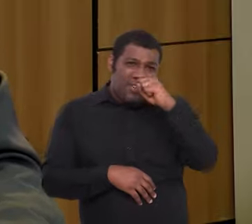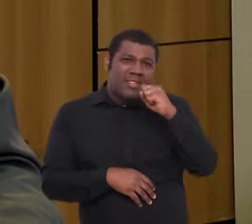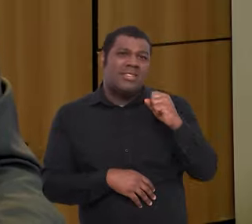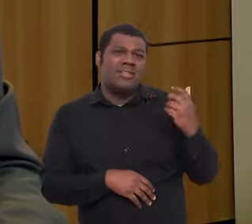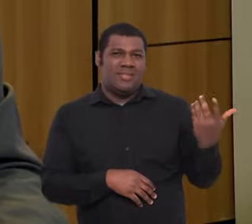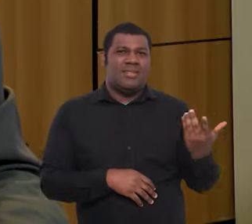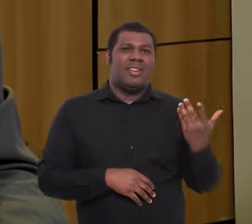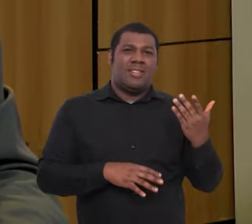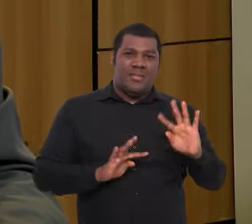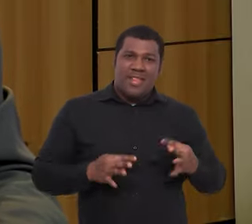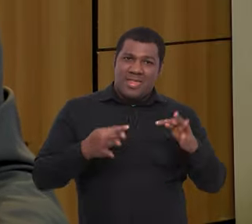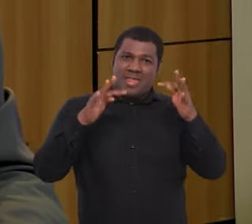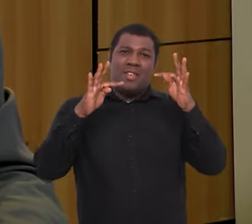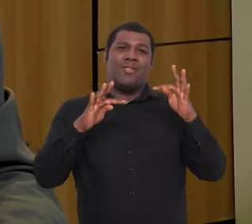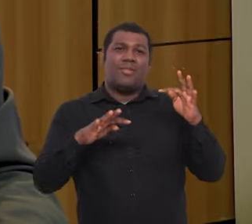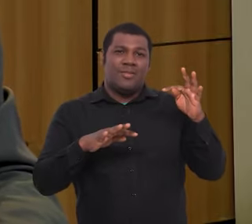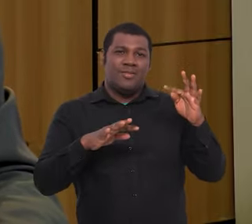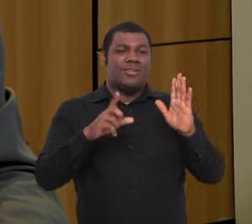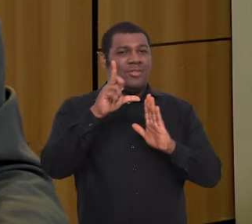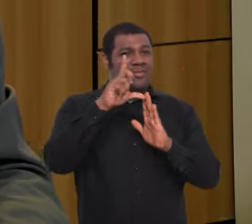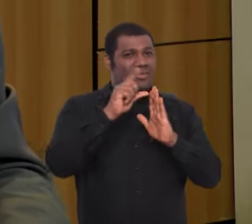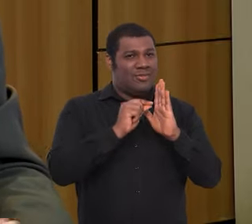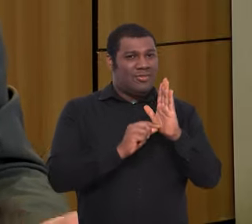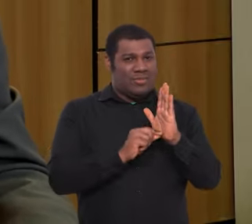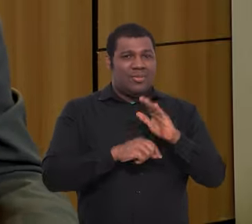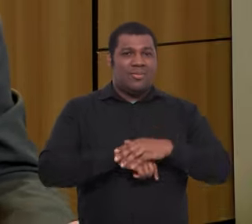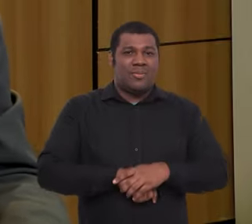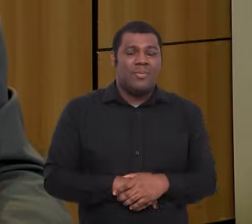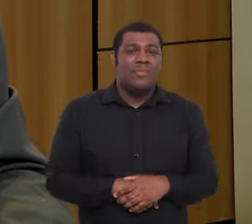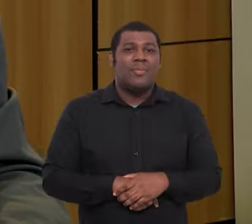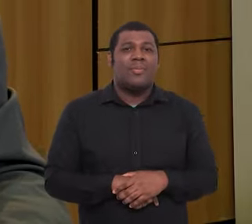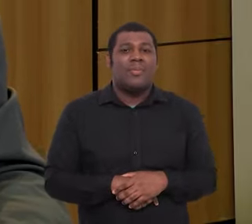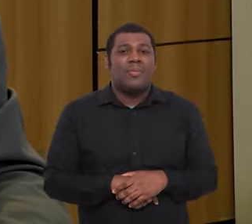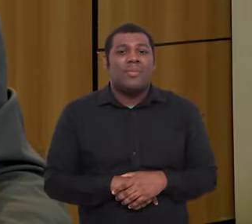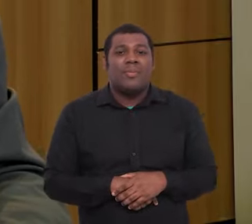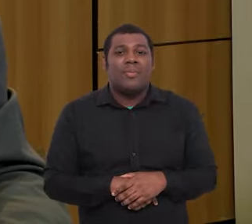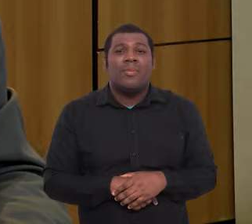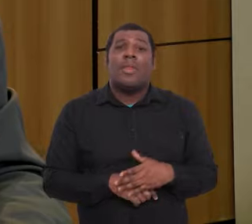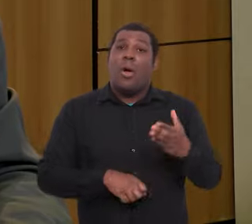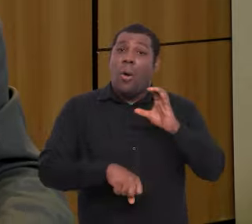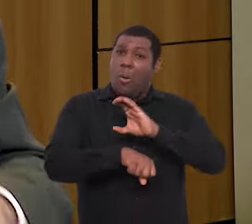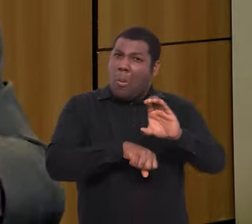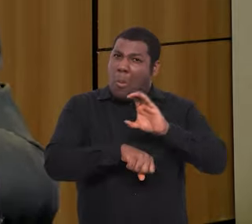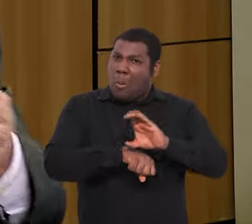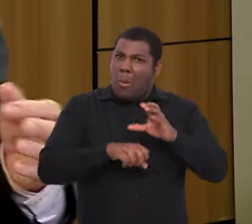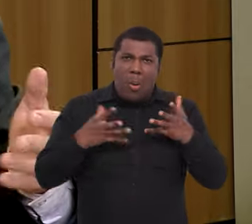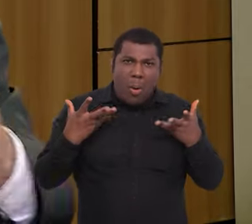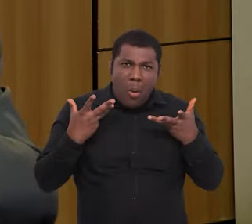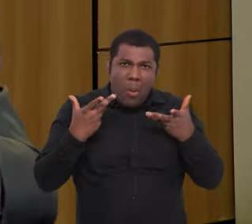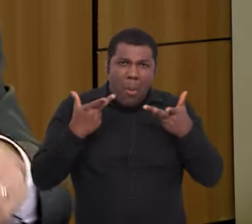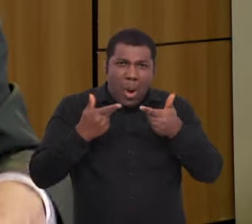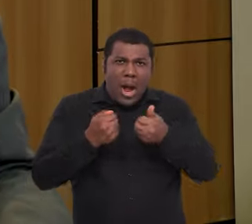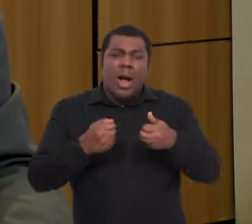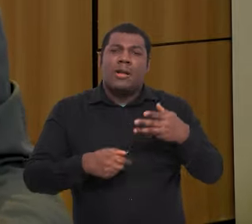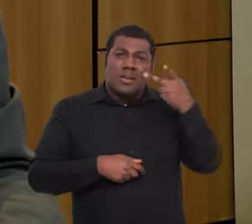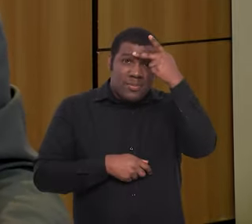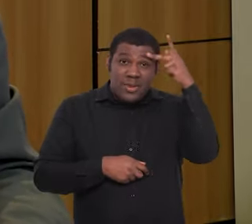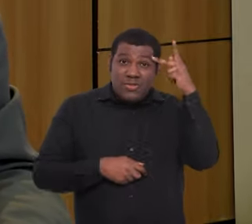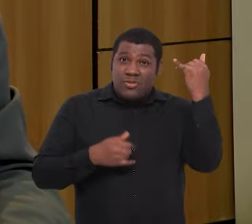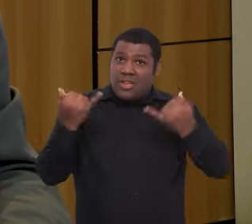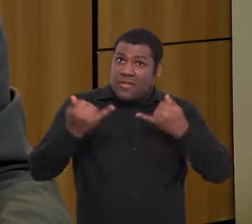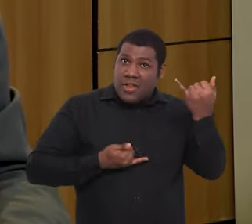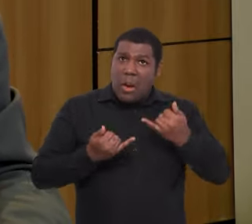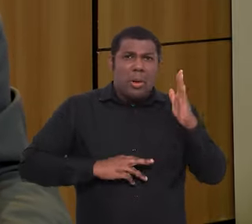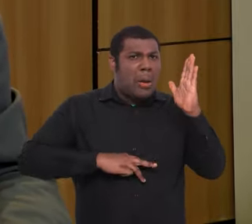programação enfim é um curso bastante amplo quem fez eh diz que é de excelente qualidade